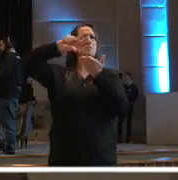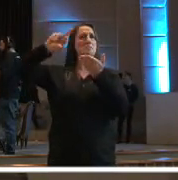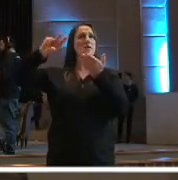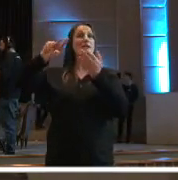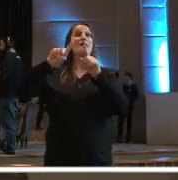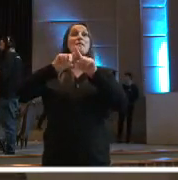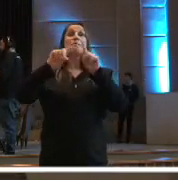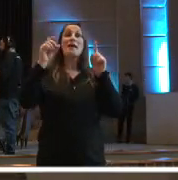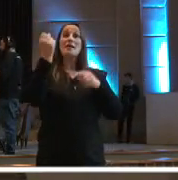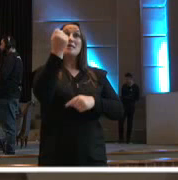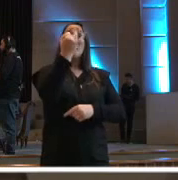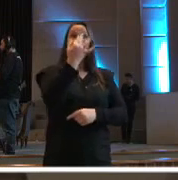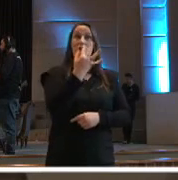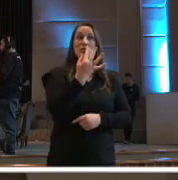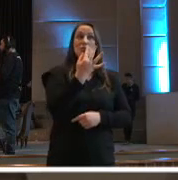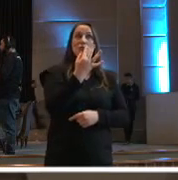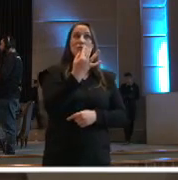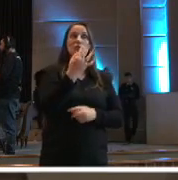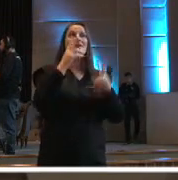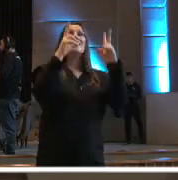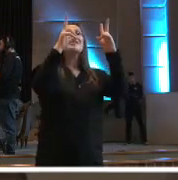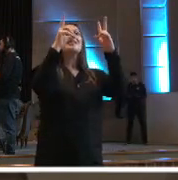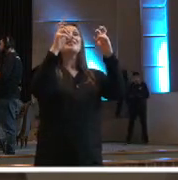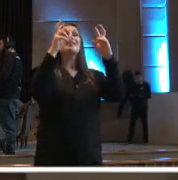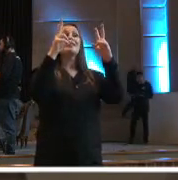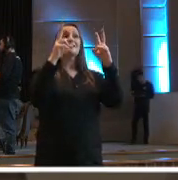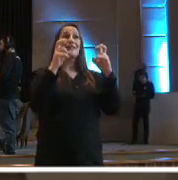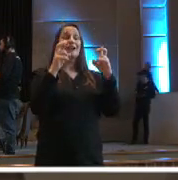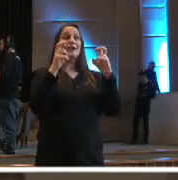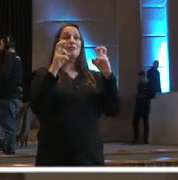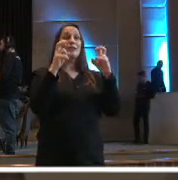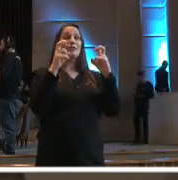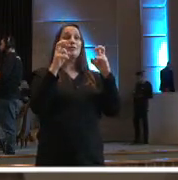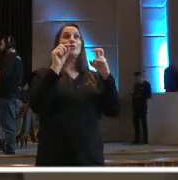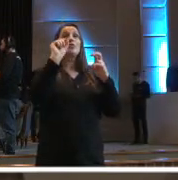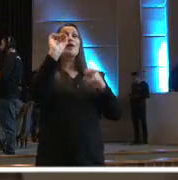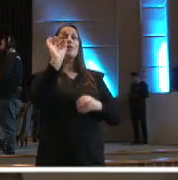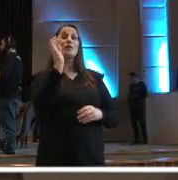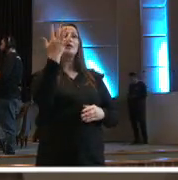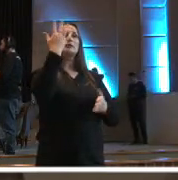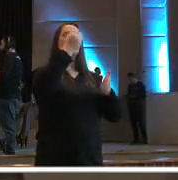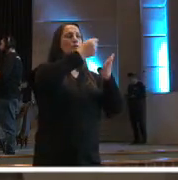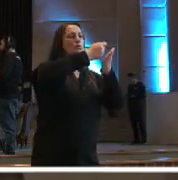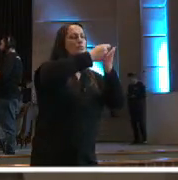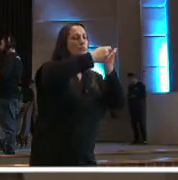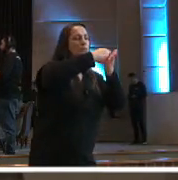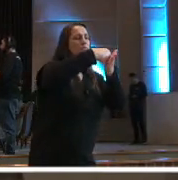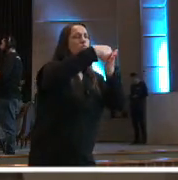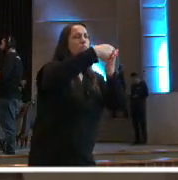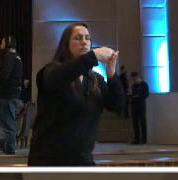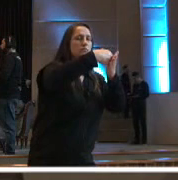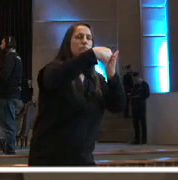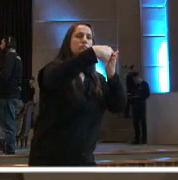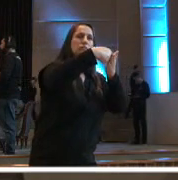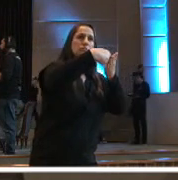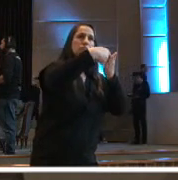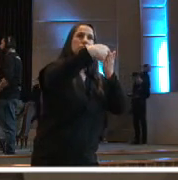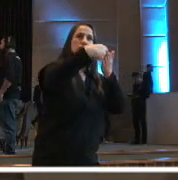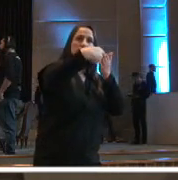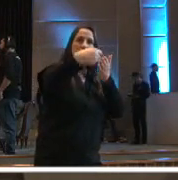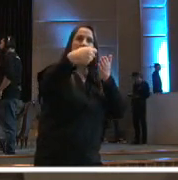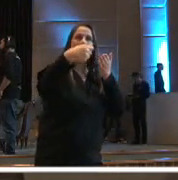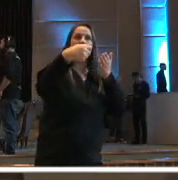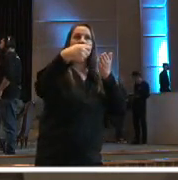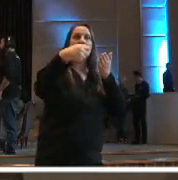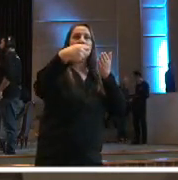do salmo o que estava acontecendo quando ele escreveu aquele salmo. E